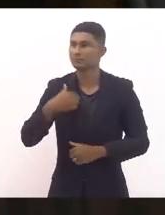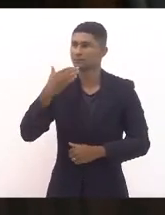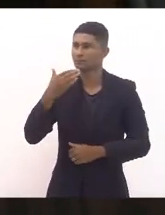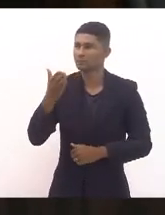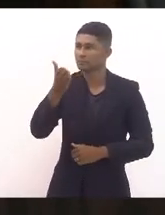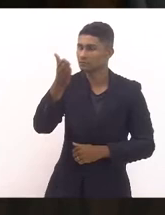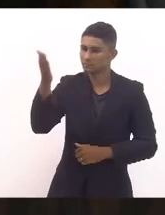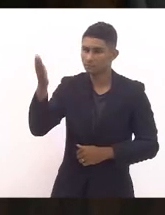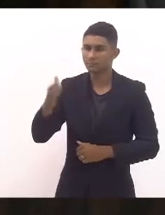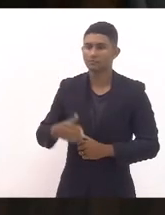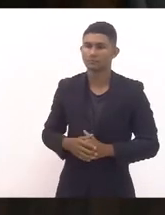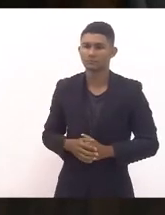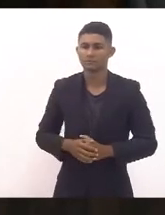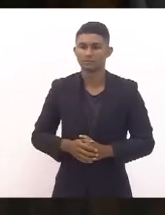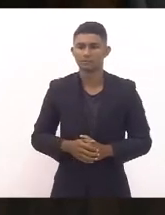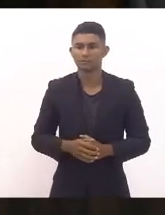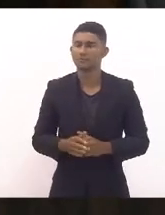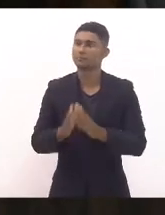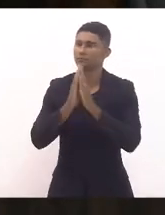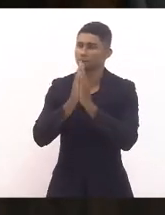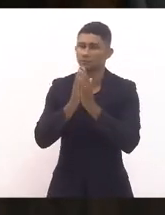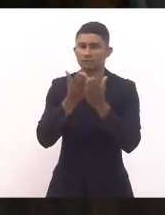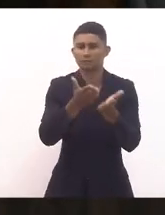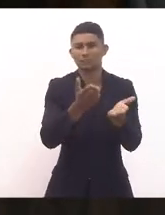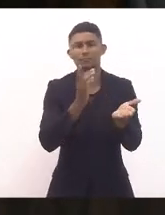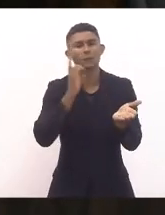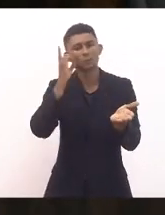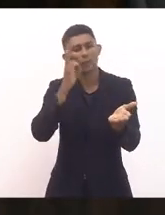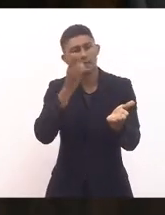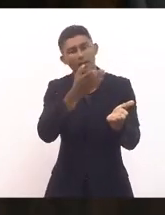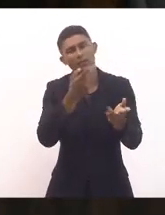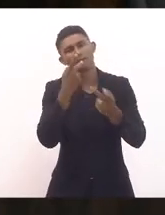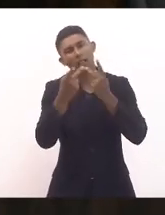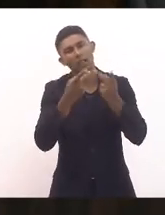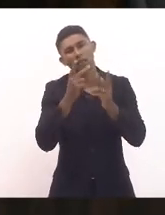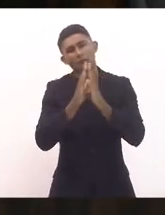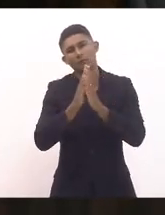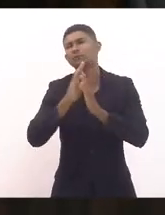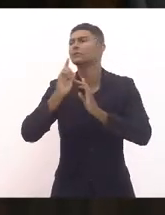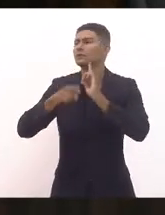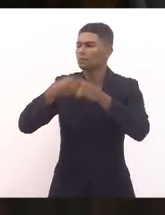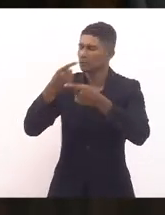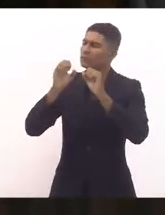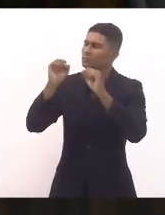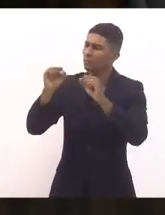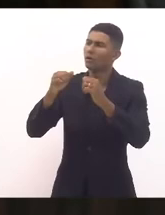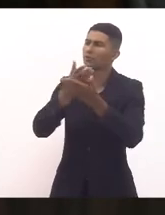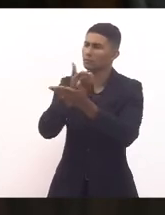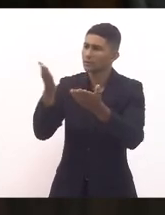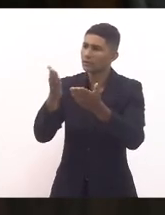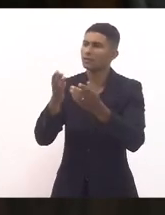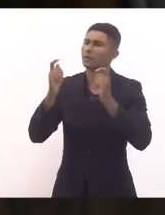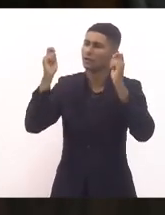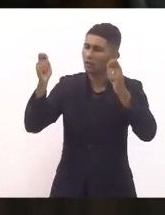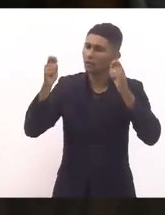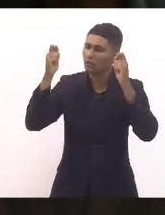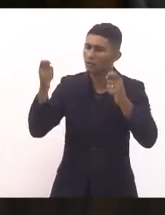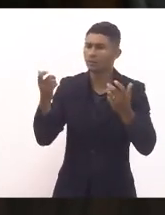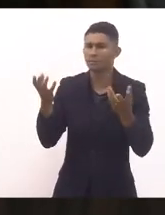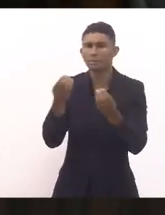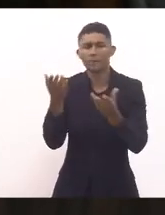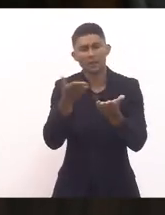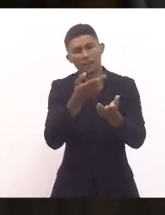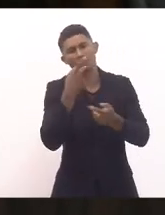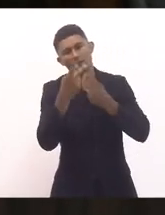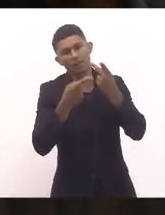para que deixasse a deputada se manifestar. E logo em seguida vocês podem fazer a manifestação de vocês para garantir a